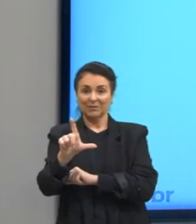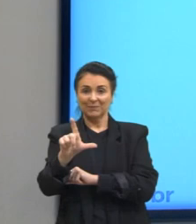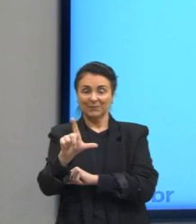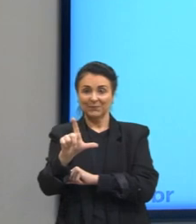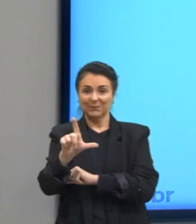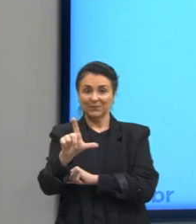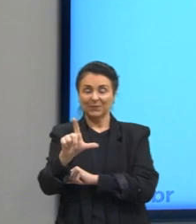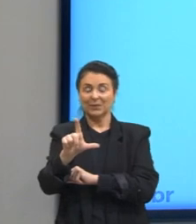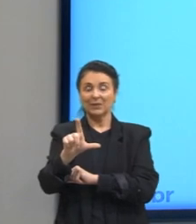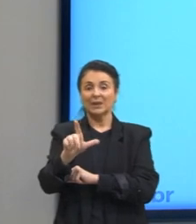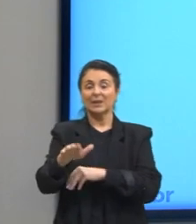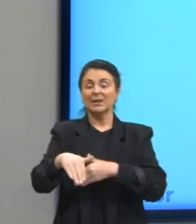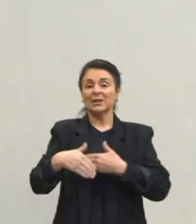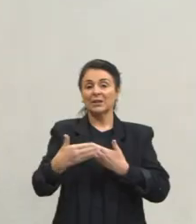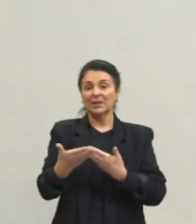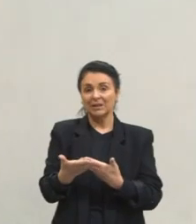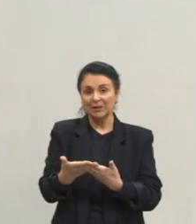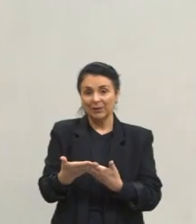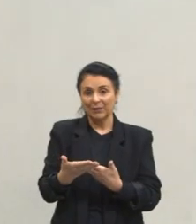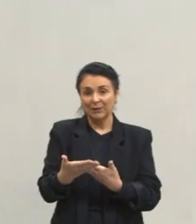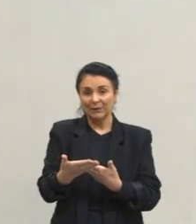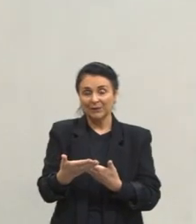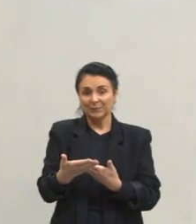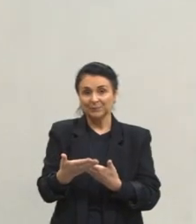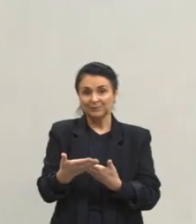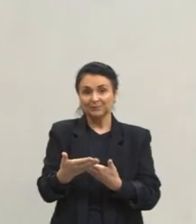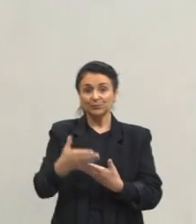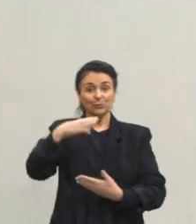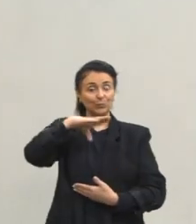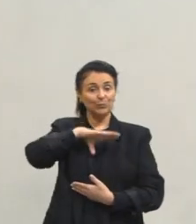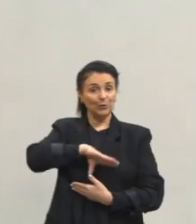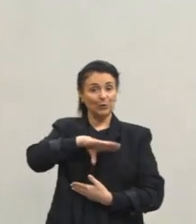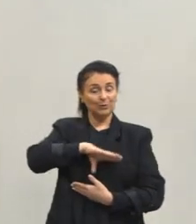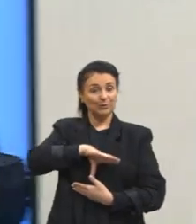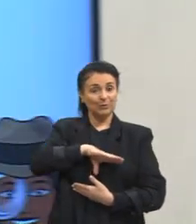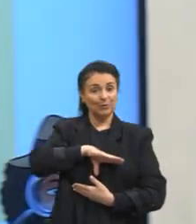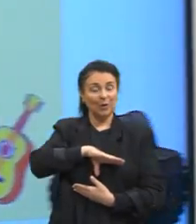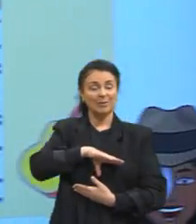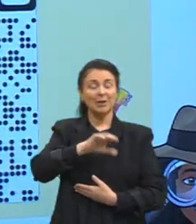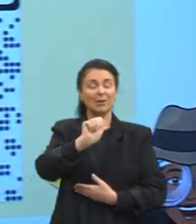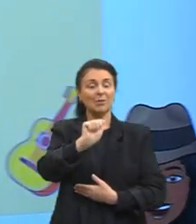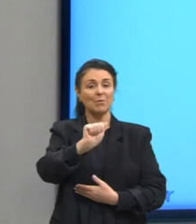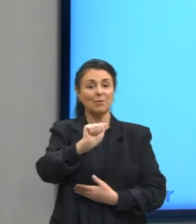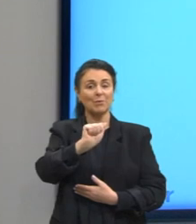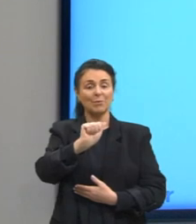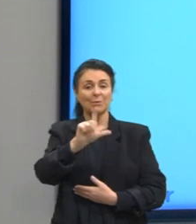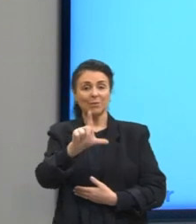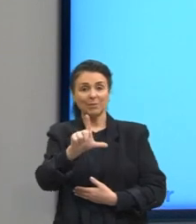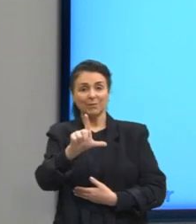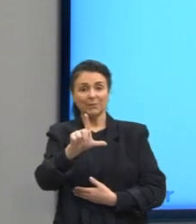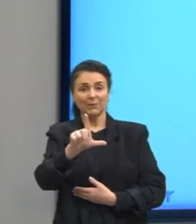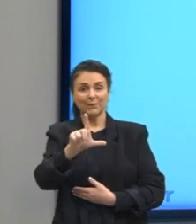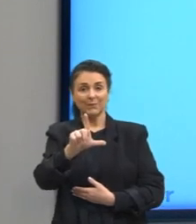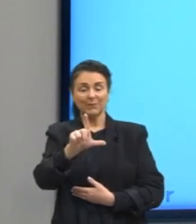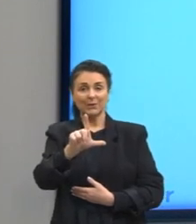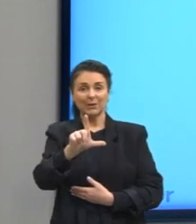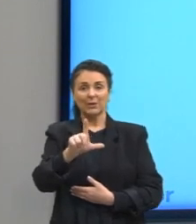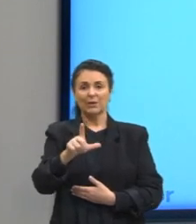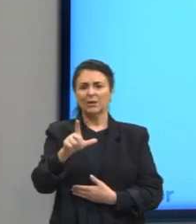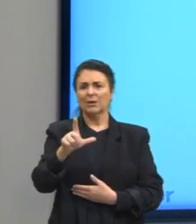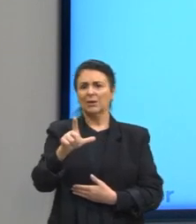da língua da língua portuguesa seria uau Então você ó